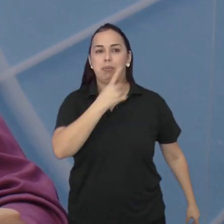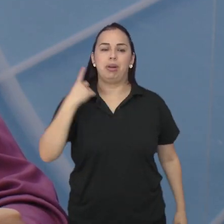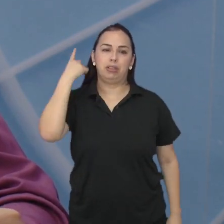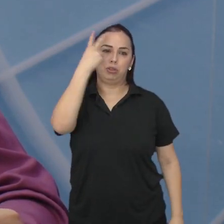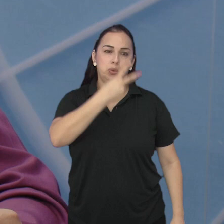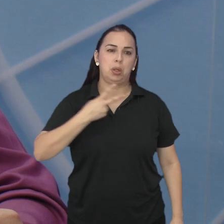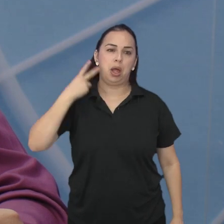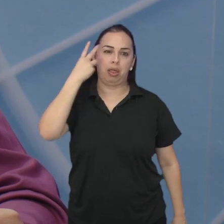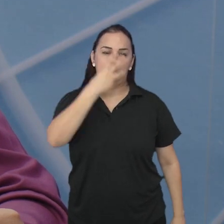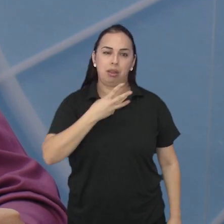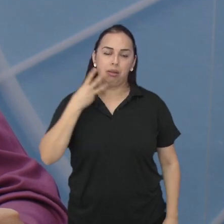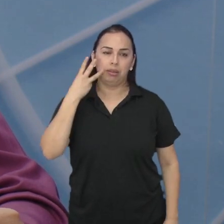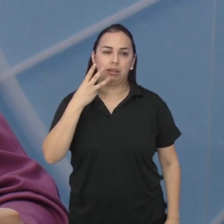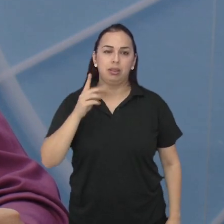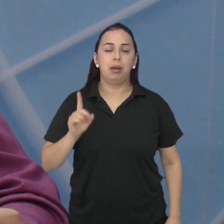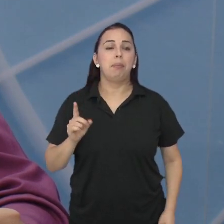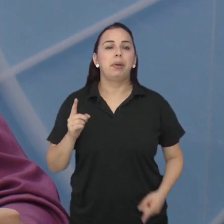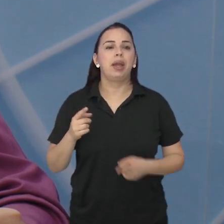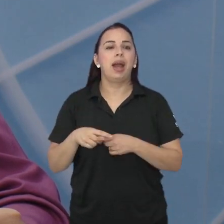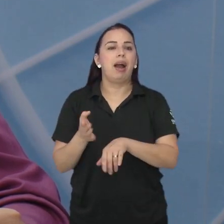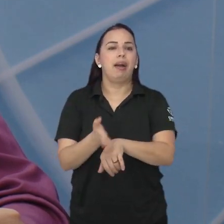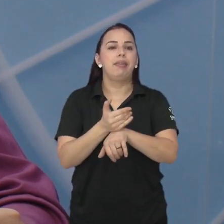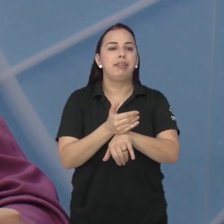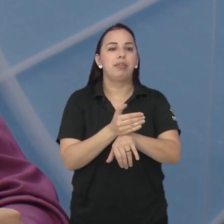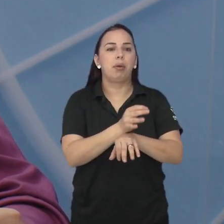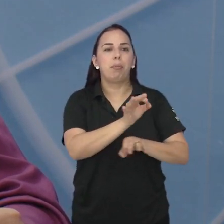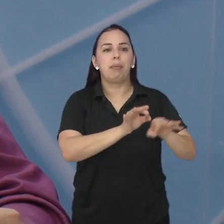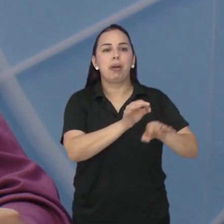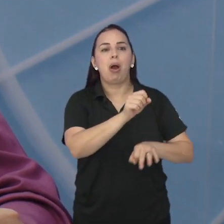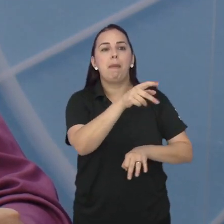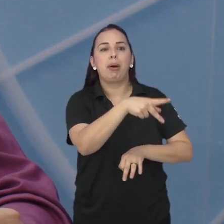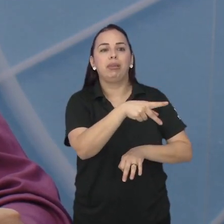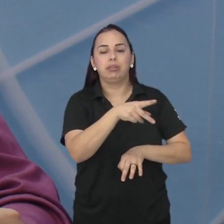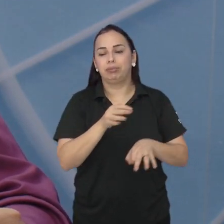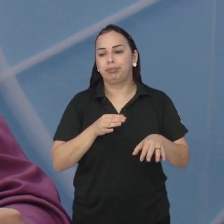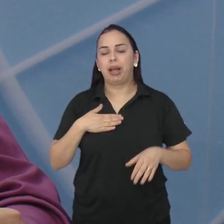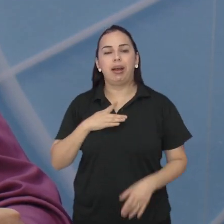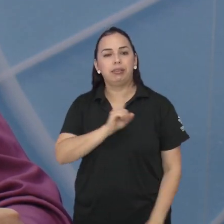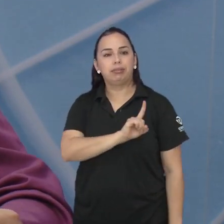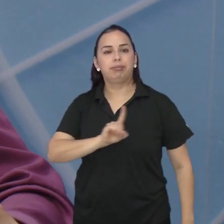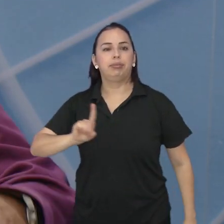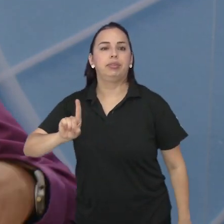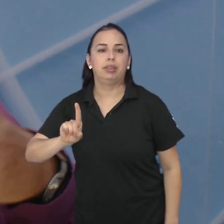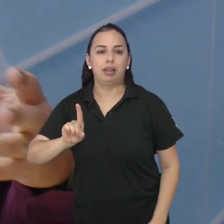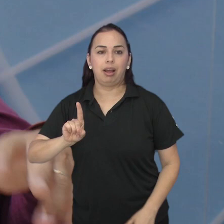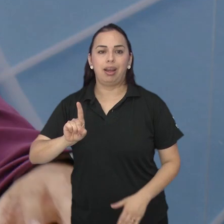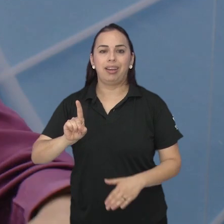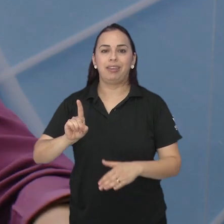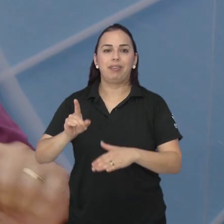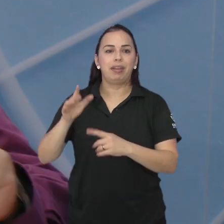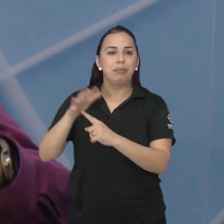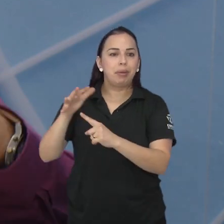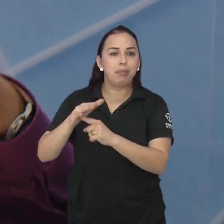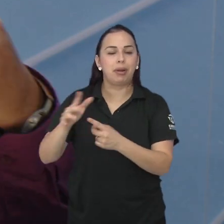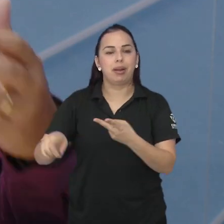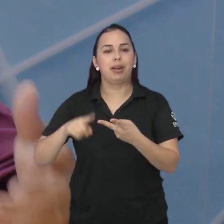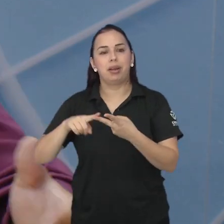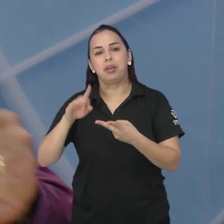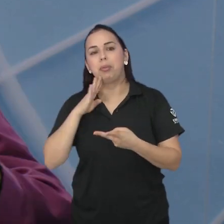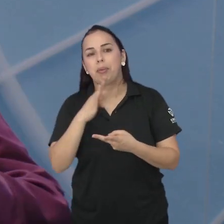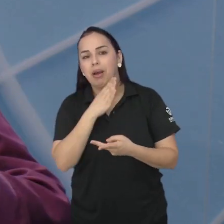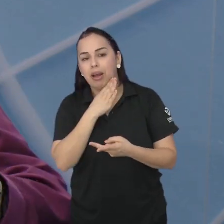na rua, porque às vezes não se prepara, né, para aposentadoria. E às vezes o chamariz seria as praças,